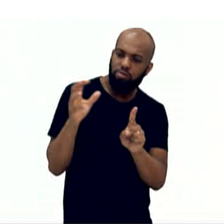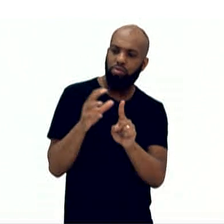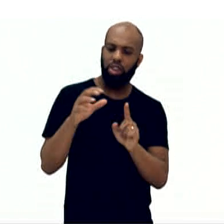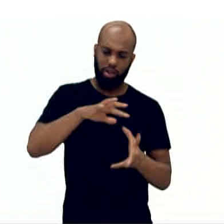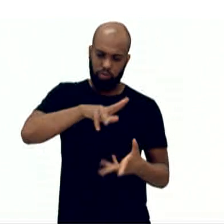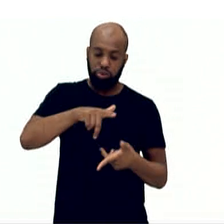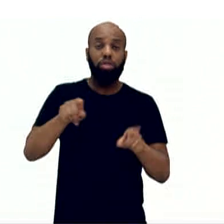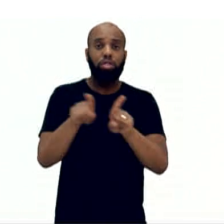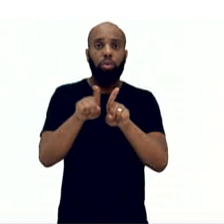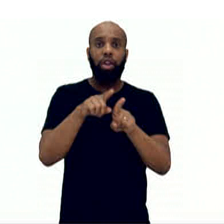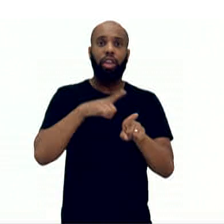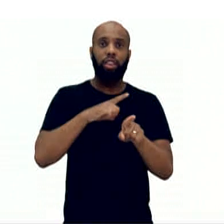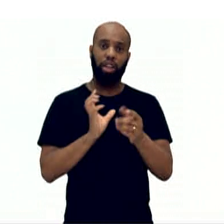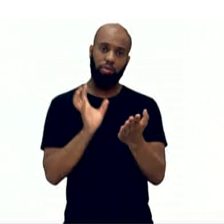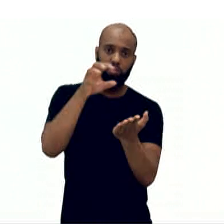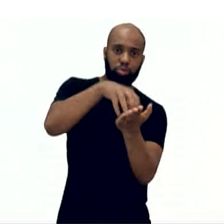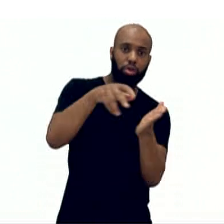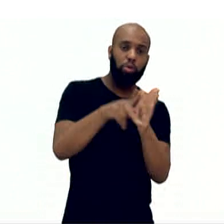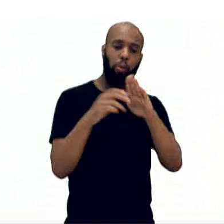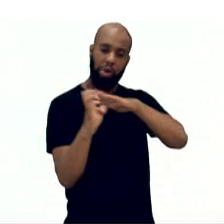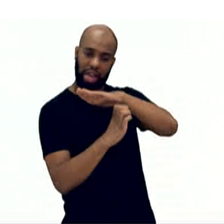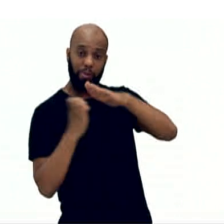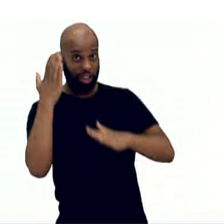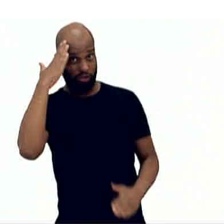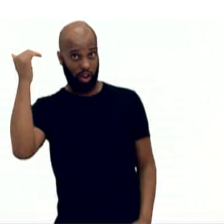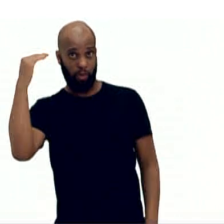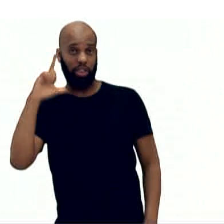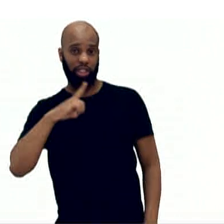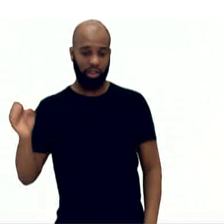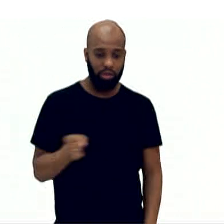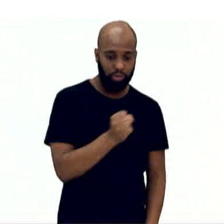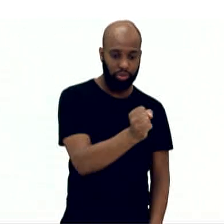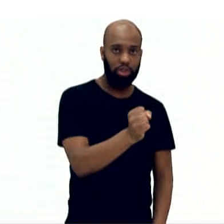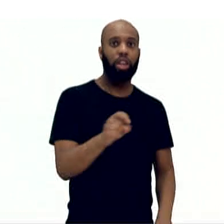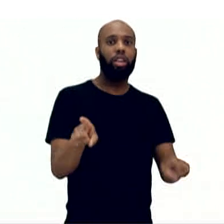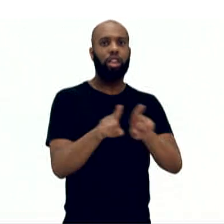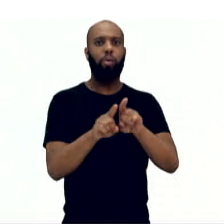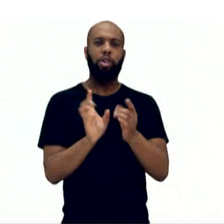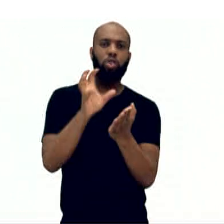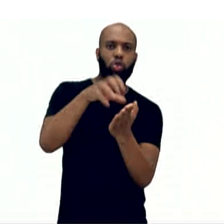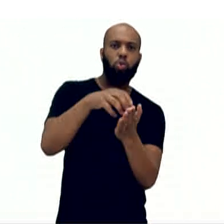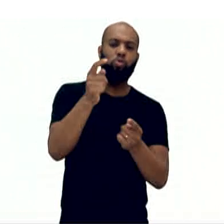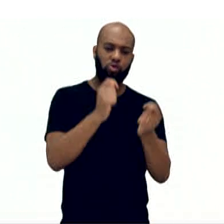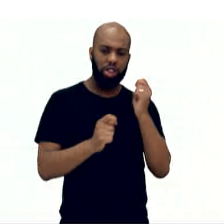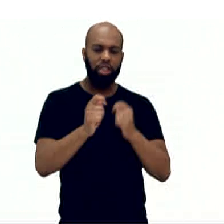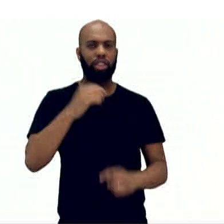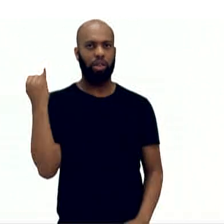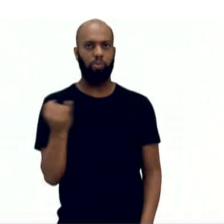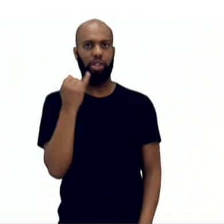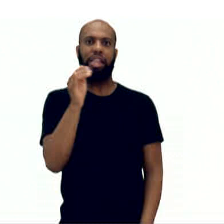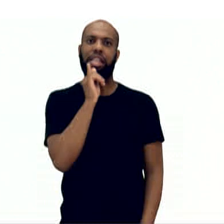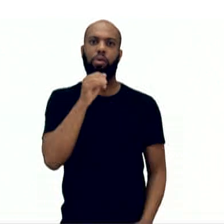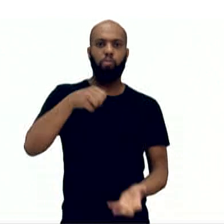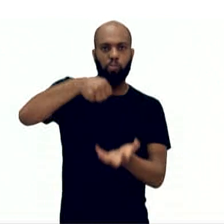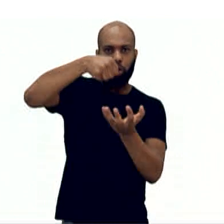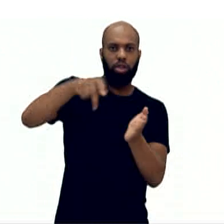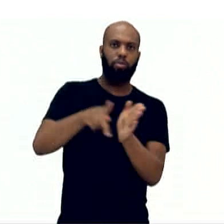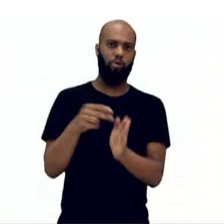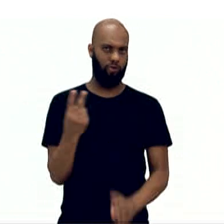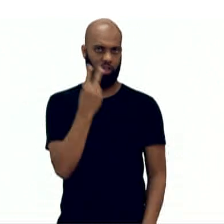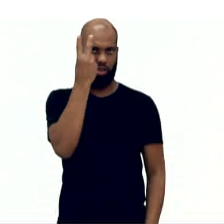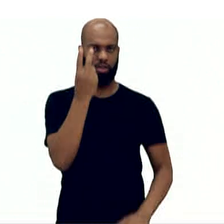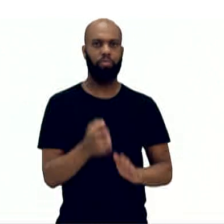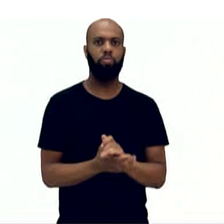internacional, abrigando sedes de grandes companhias multinacionais e de instituições financeiras importantes, tais como bolsas de valores.